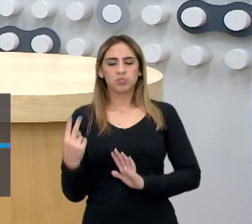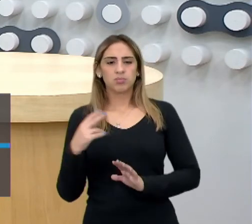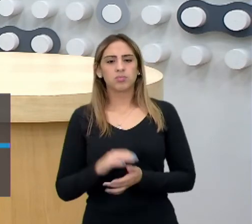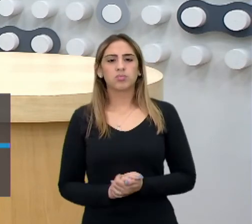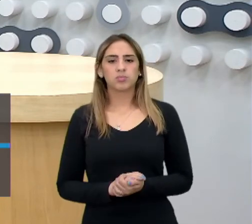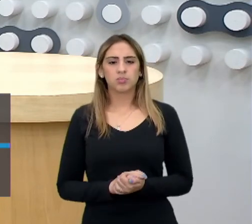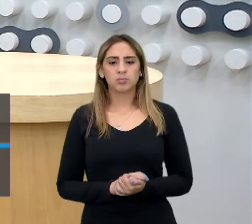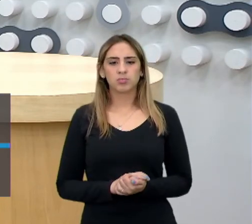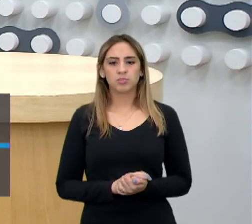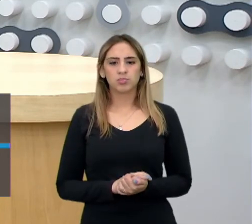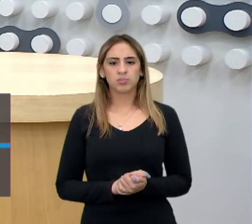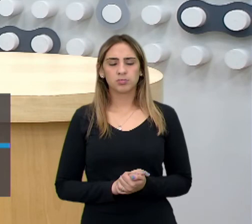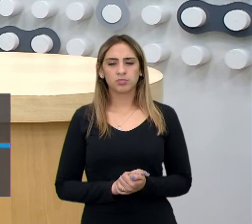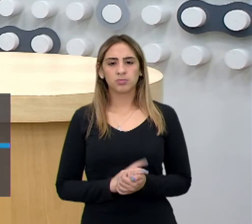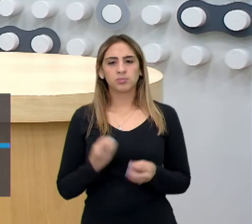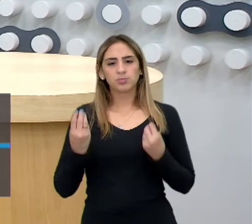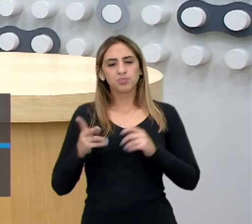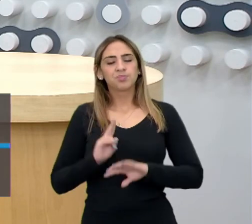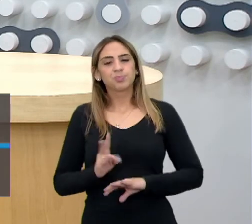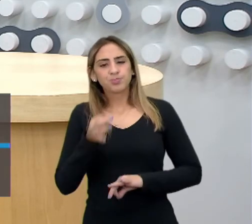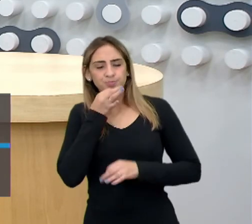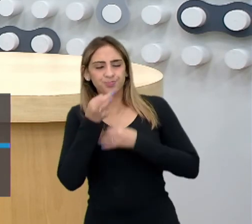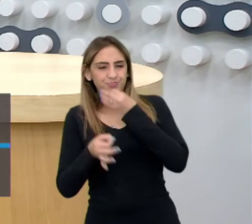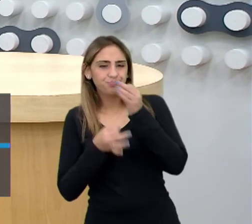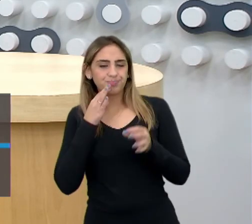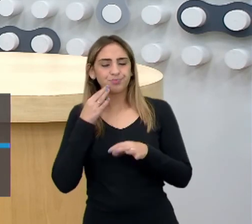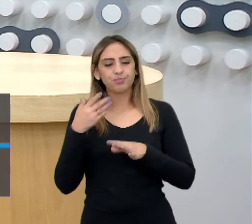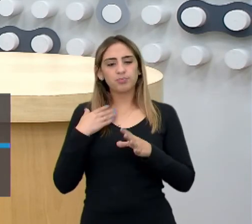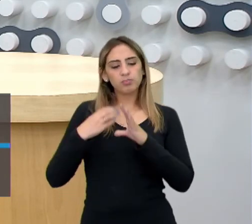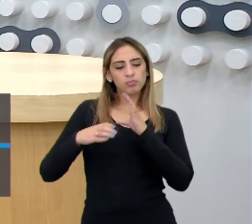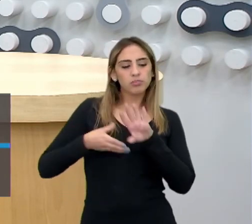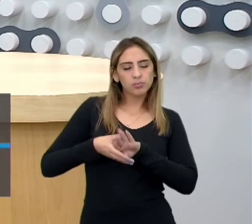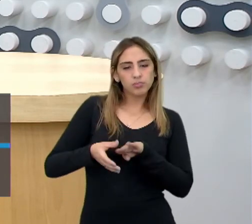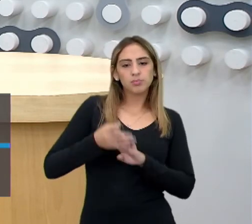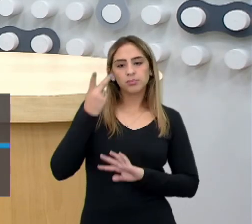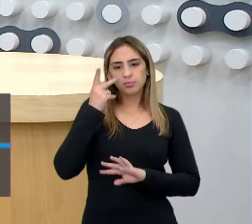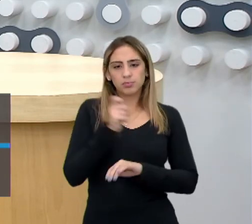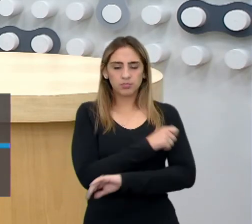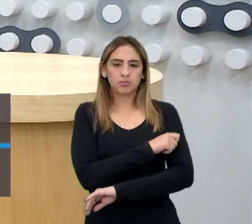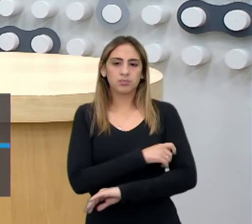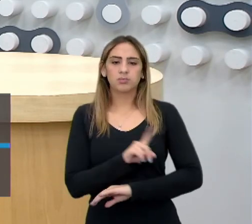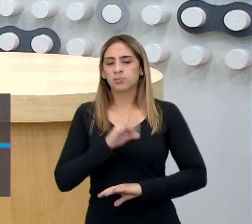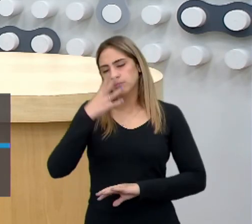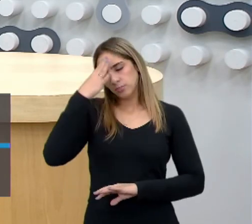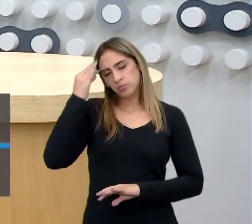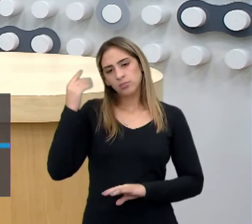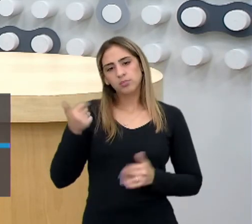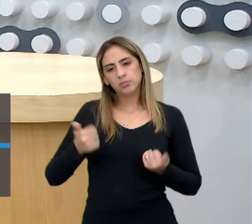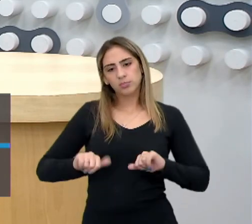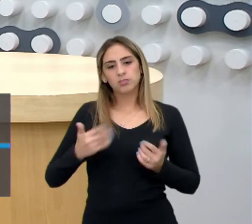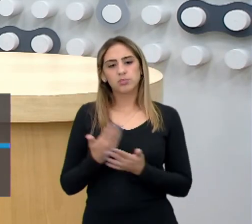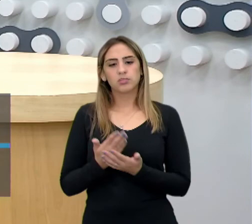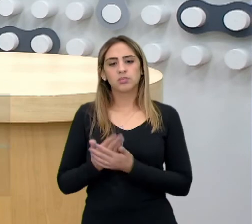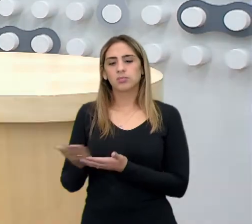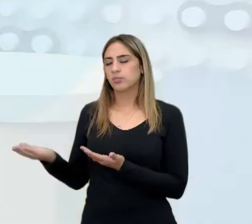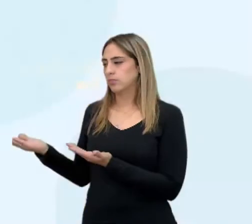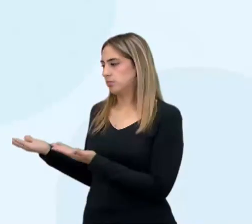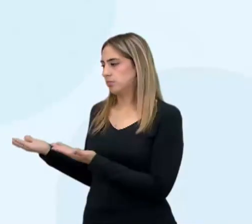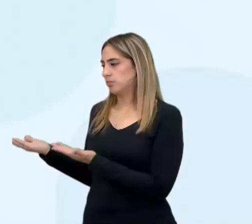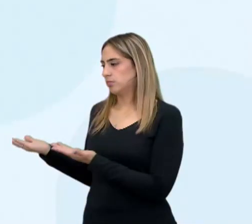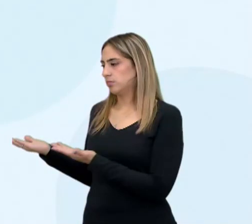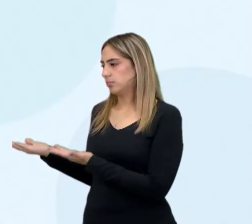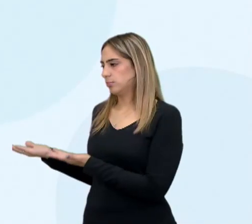e posteriormente dando mais sugestões aí como orientações para o aluno. Então não esqueçam de avaliar essa aula, né? A gente sempre coloca aí